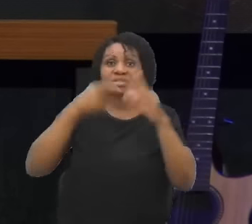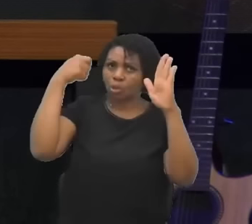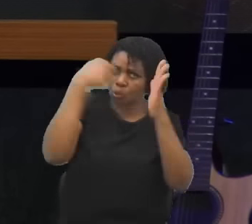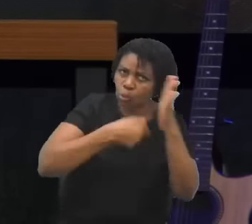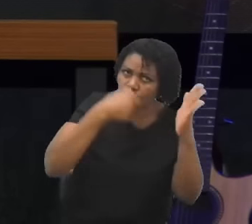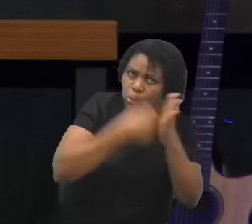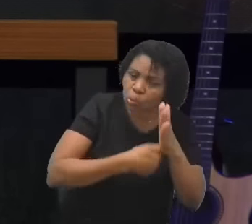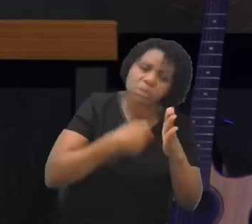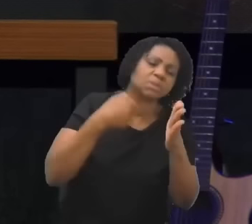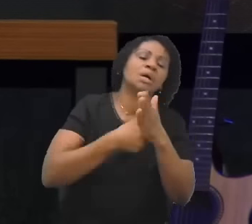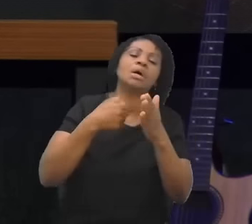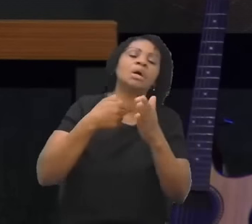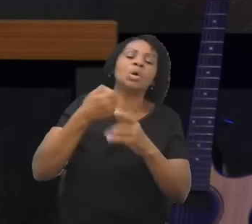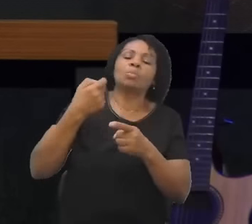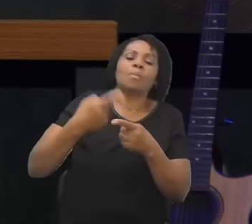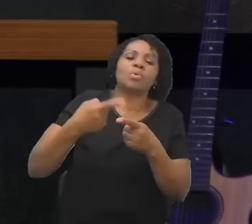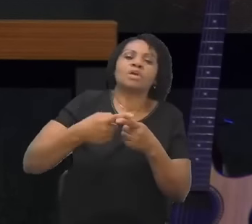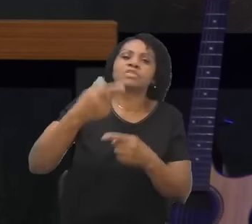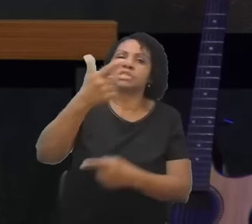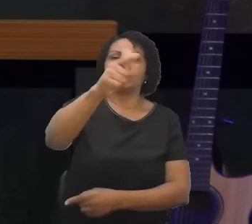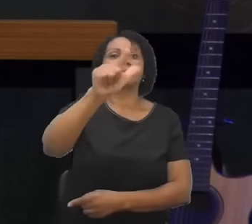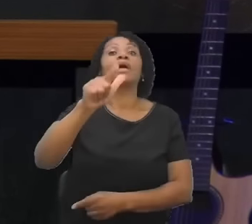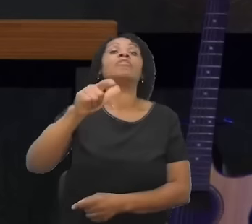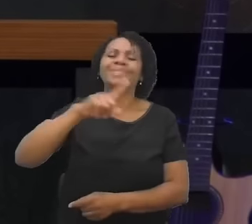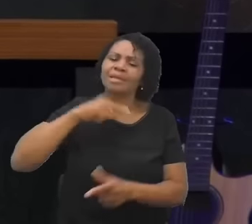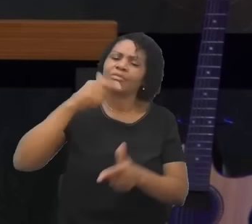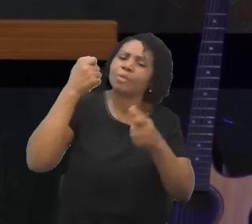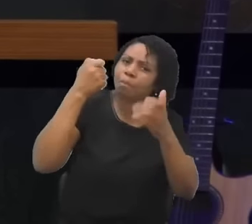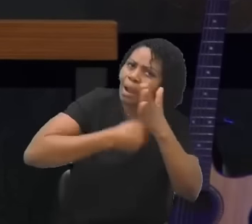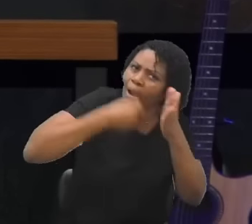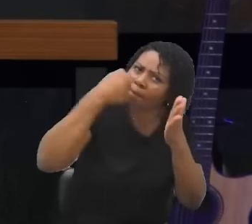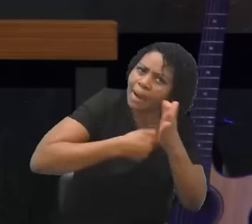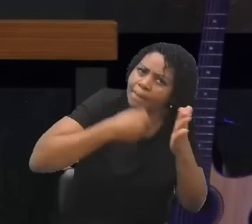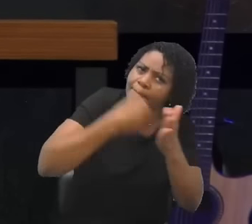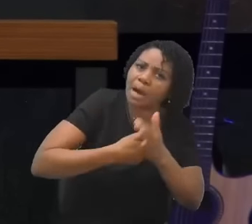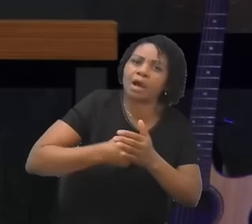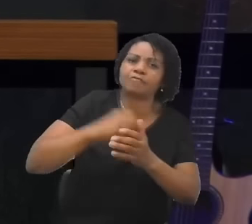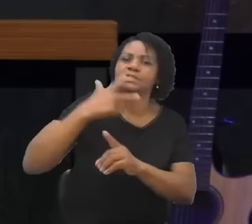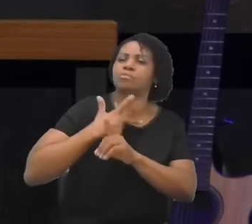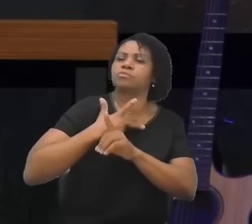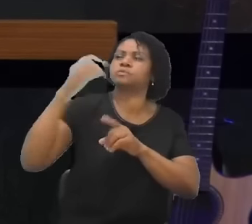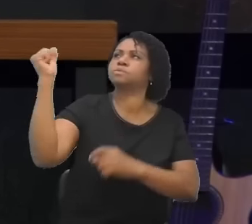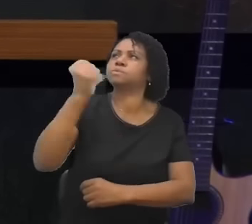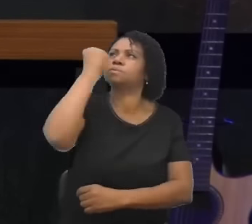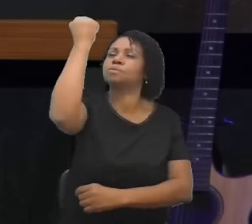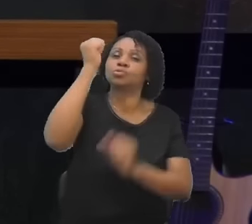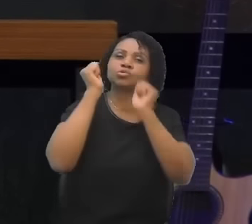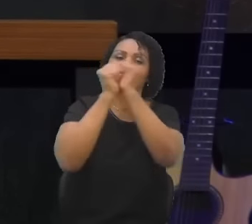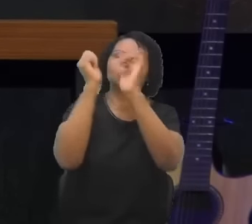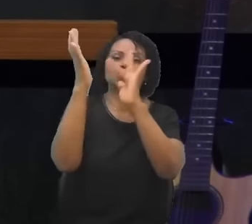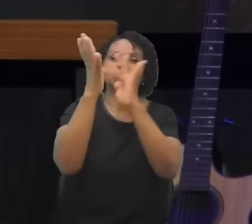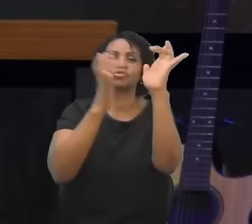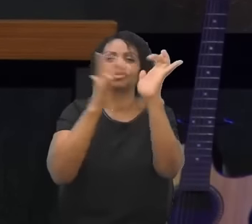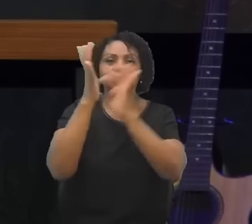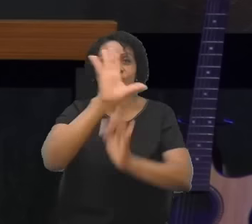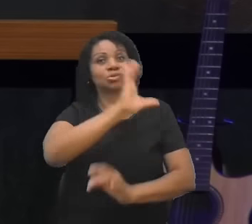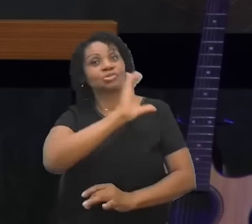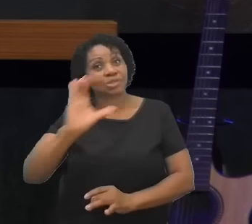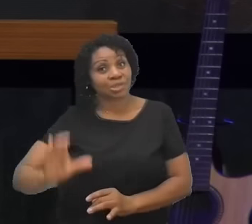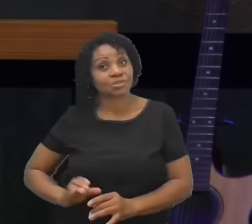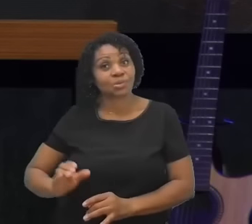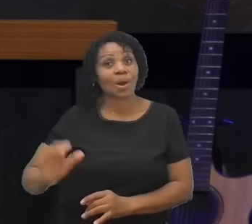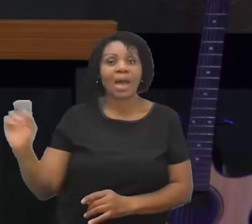lutas, não é porque você não teve lutas. Você teve lutas e você triunfou em Cristo Jesus. A vitória está